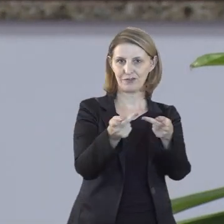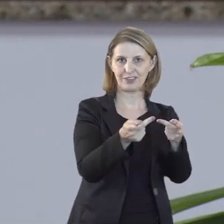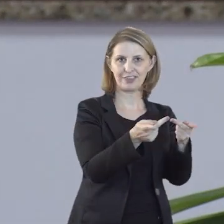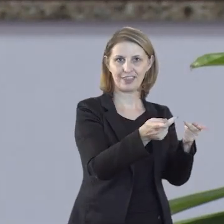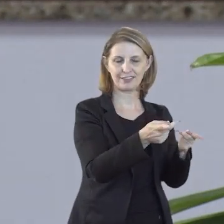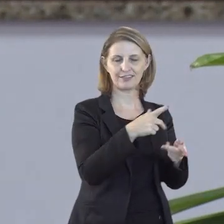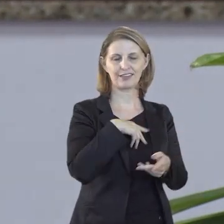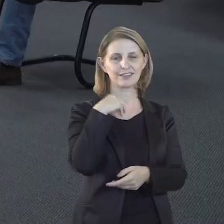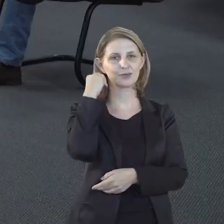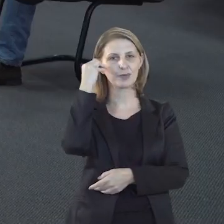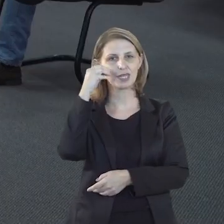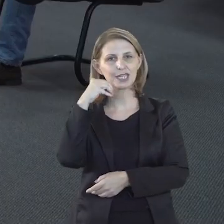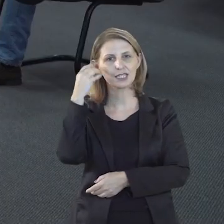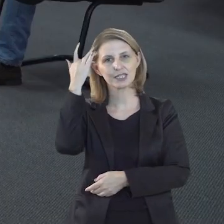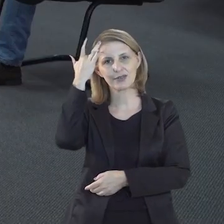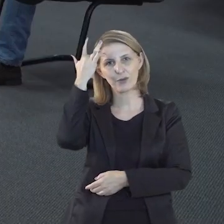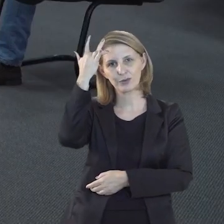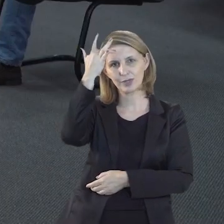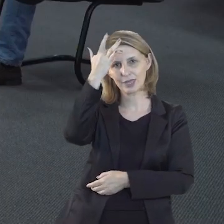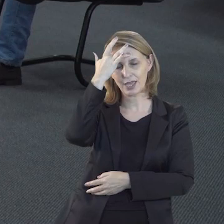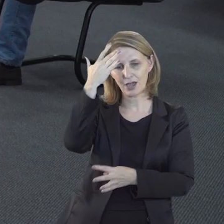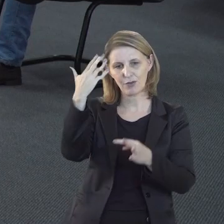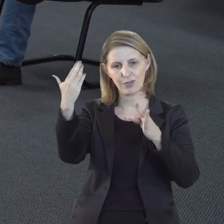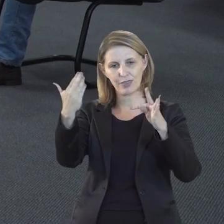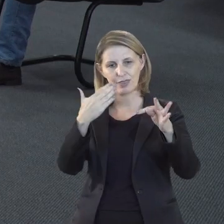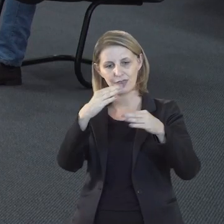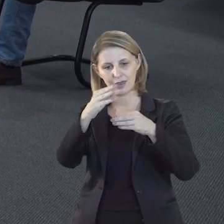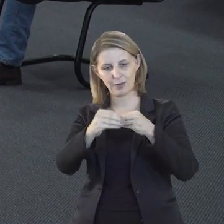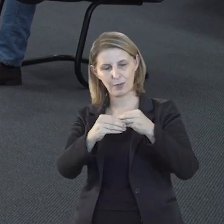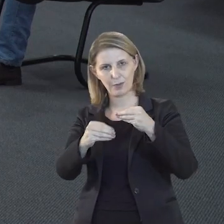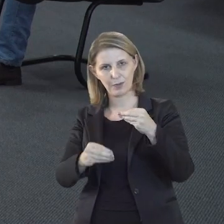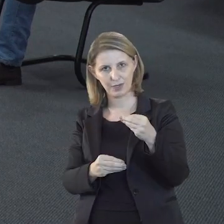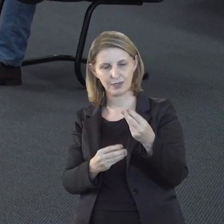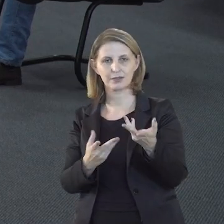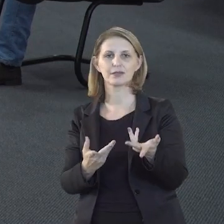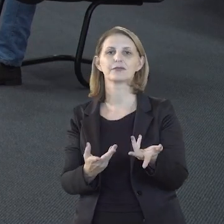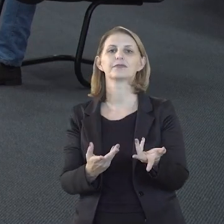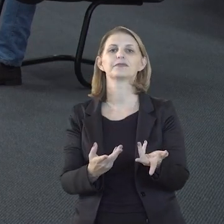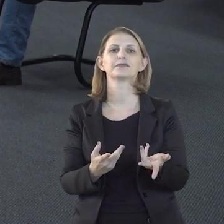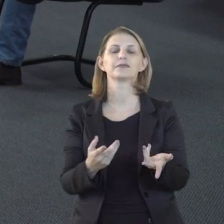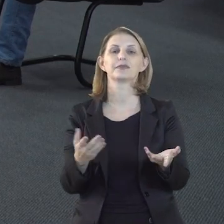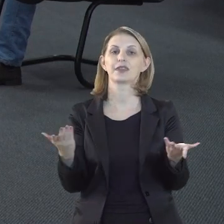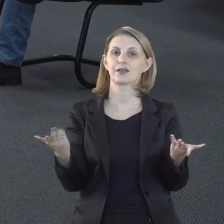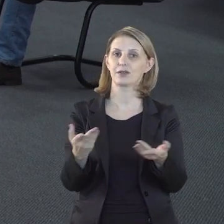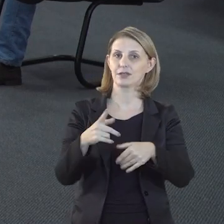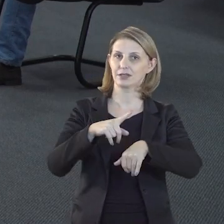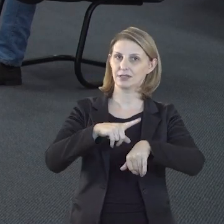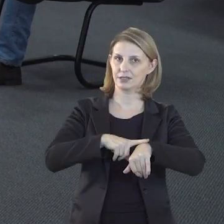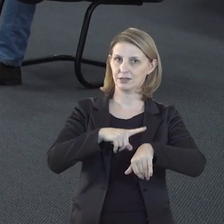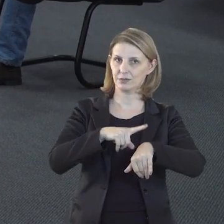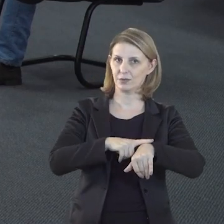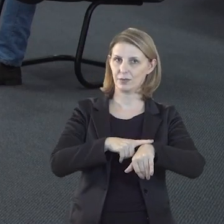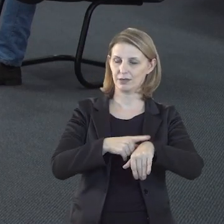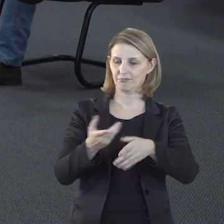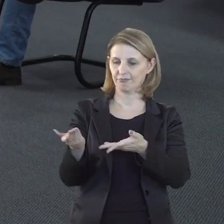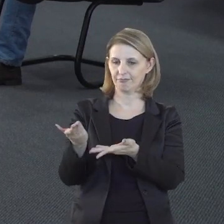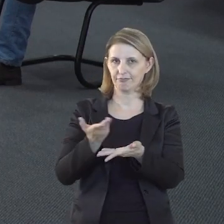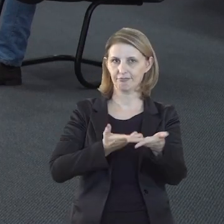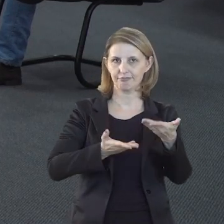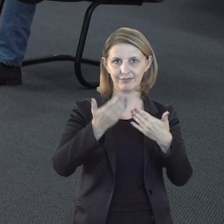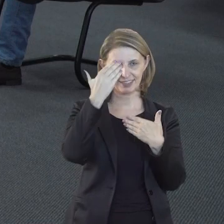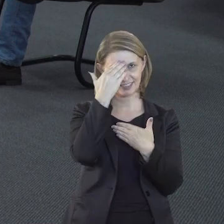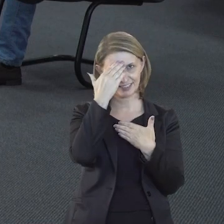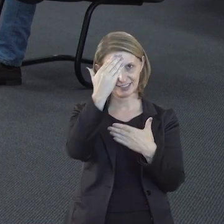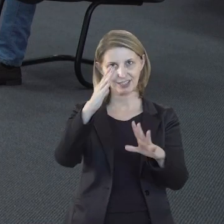na área de saúde mental, na abordagem de terapias complementares e de psicoterapia. E nesse momento, nessa roda